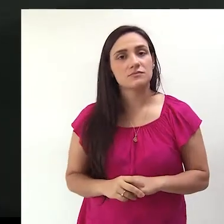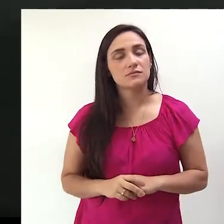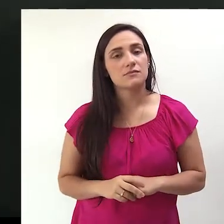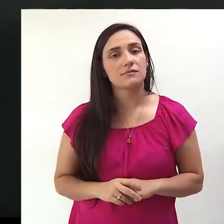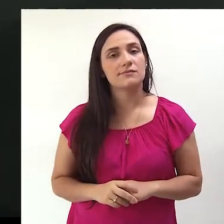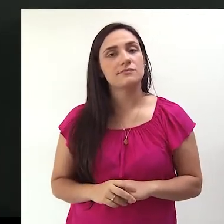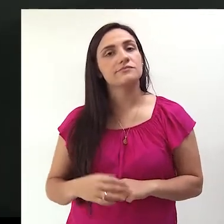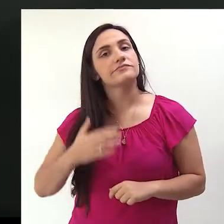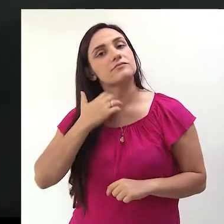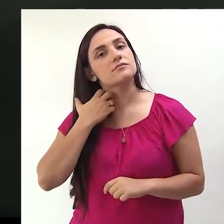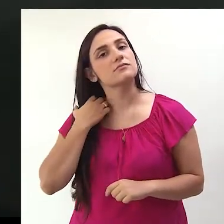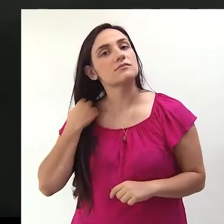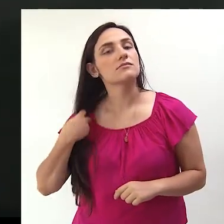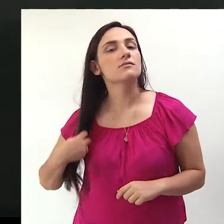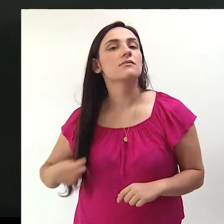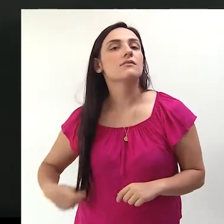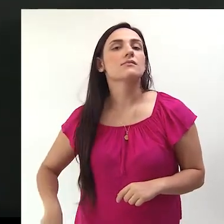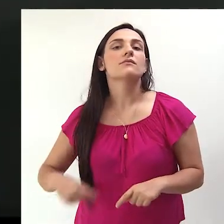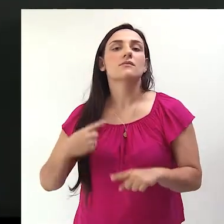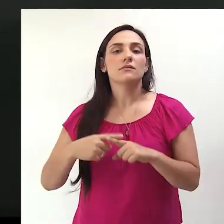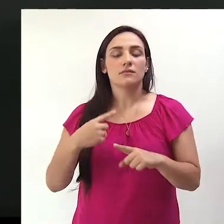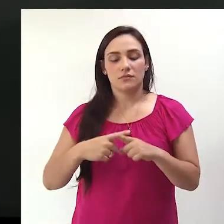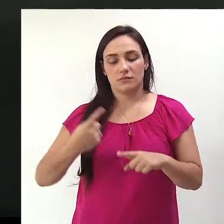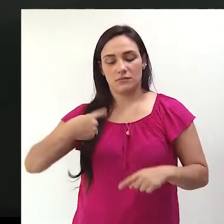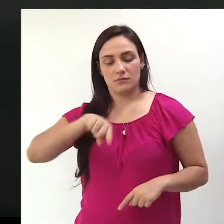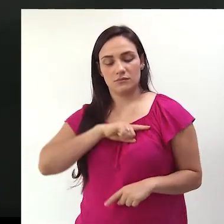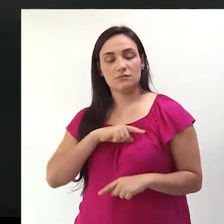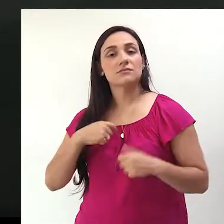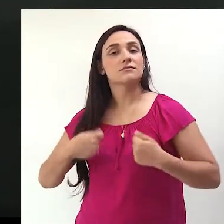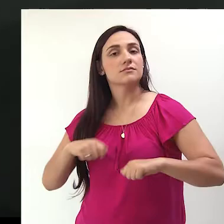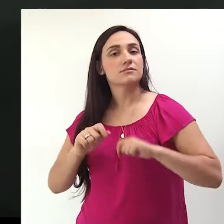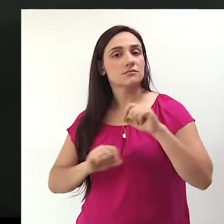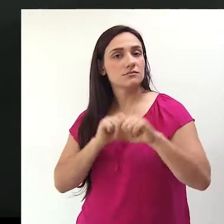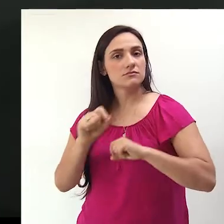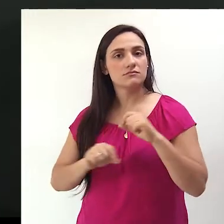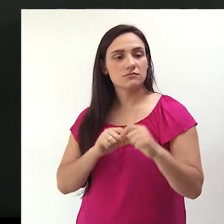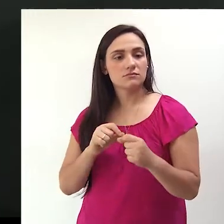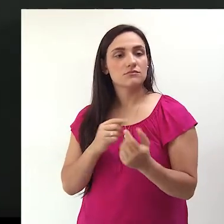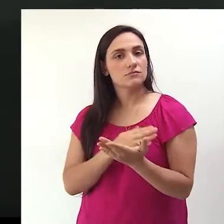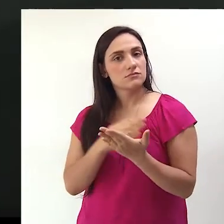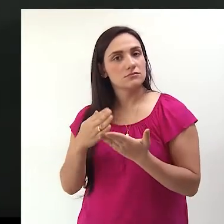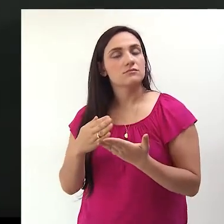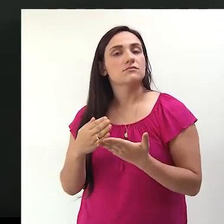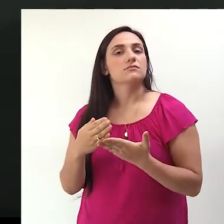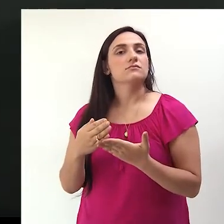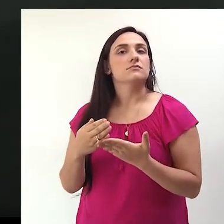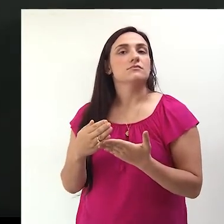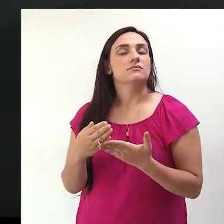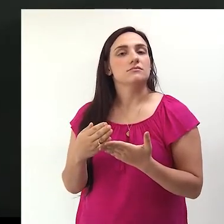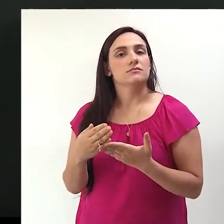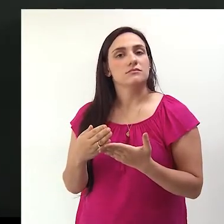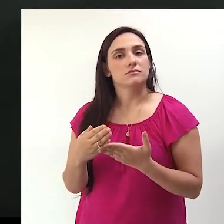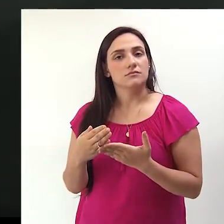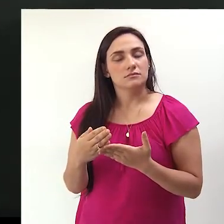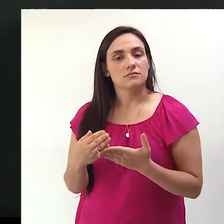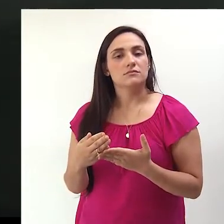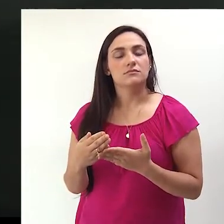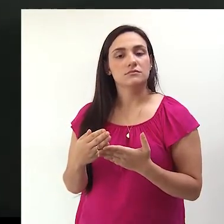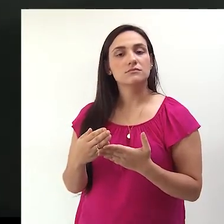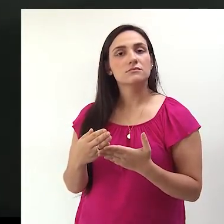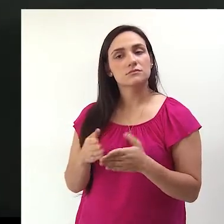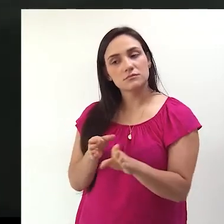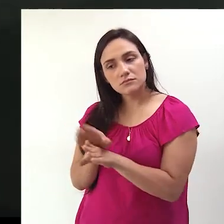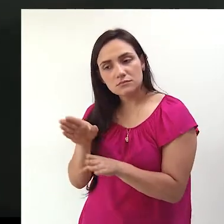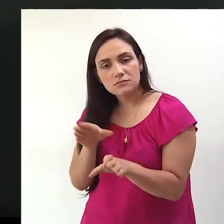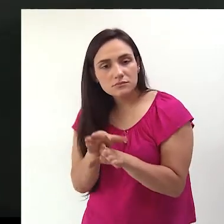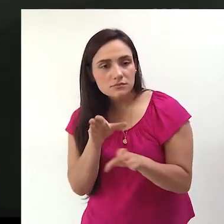precisa começar a tratar hoje é o campo da mesma forma como a gente trata a cidade. O que eu quero dizer com isso? O produtor, por vezes,